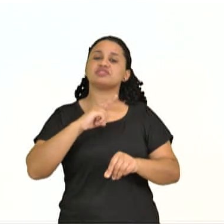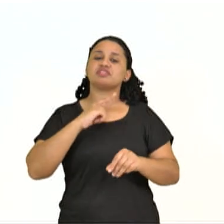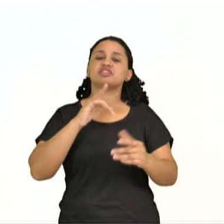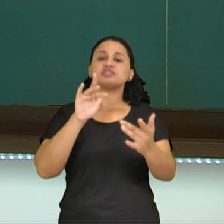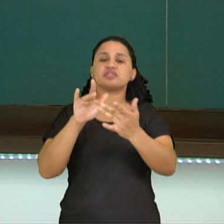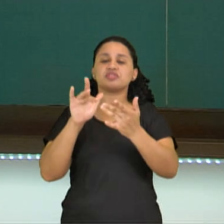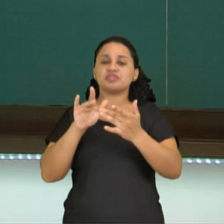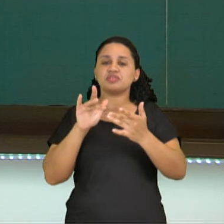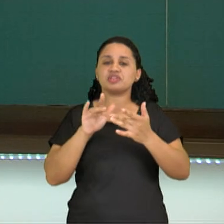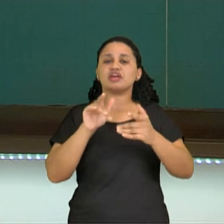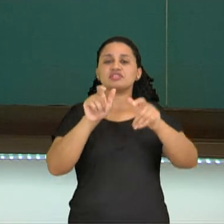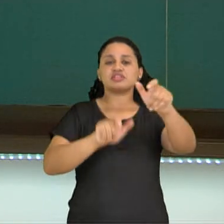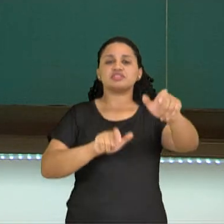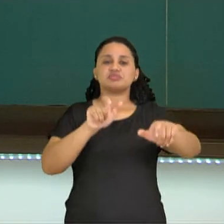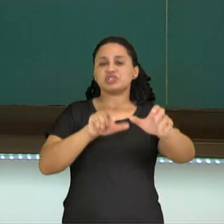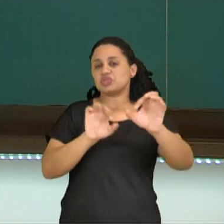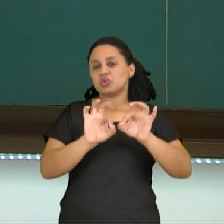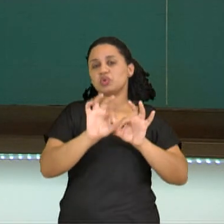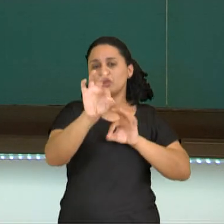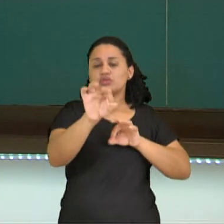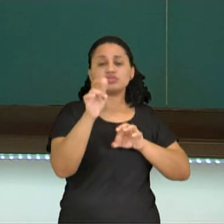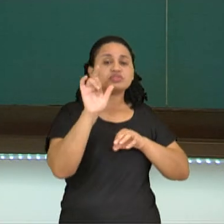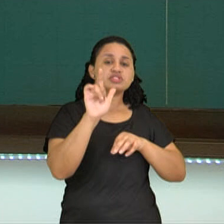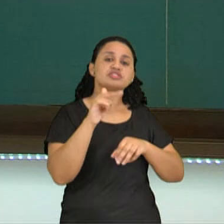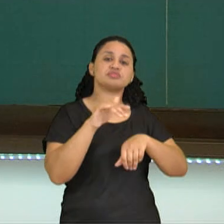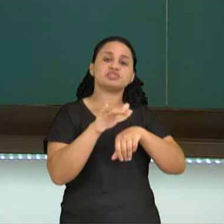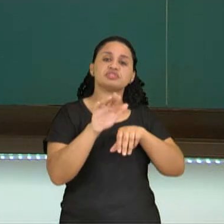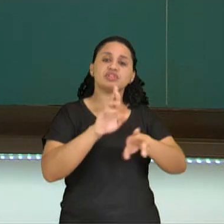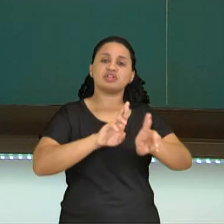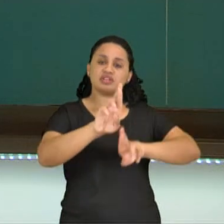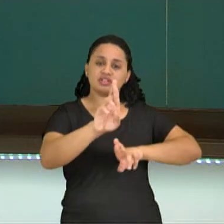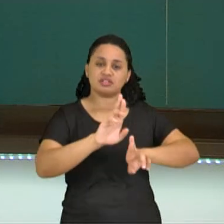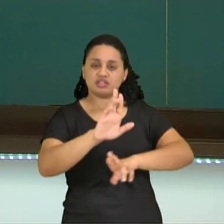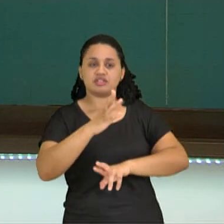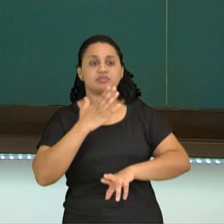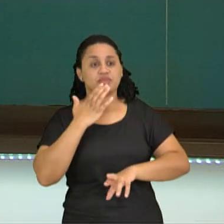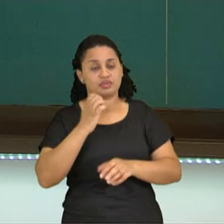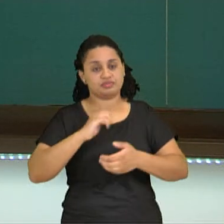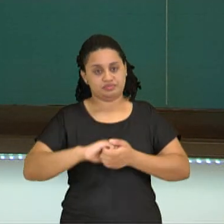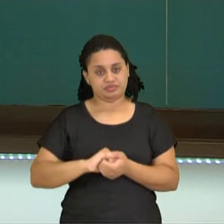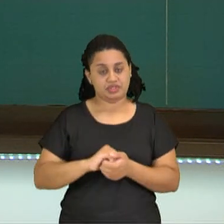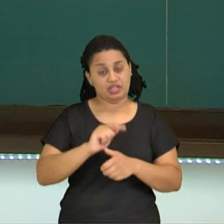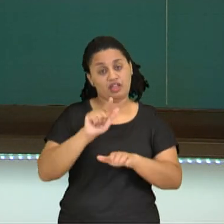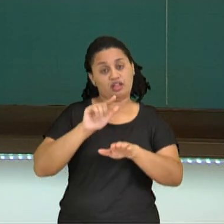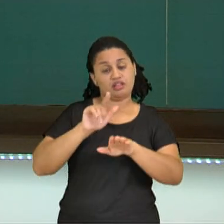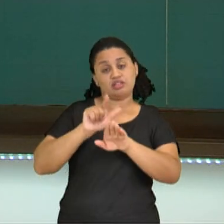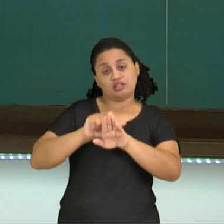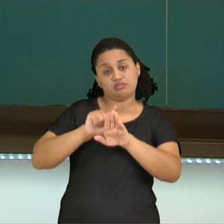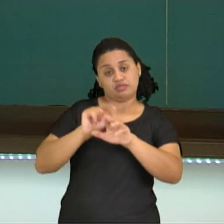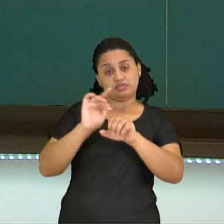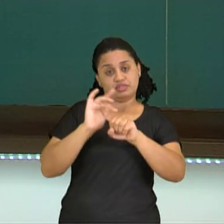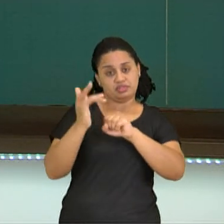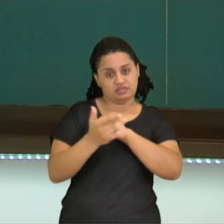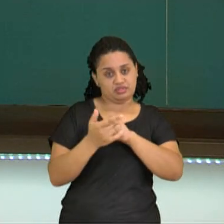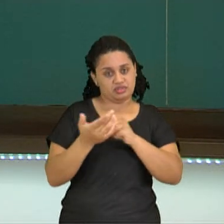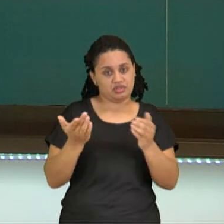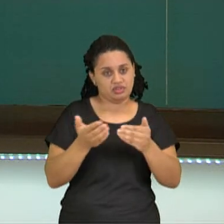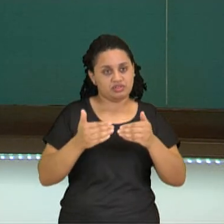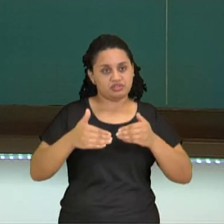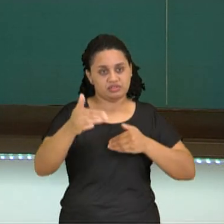mais contato com as pessoas. Ok? Então, aí a função das redes sociais. Vamos